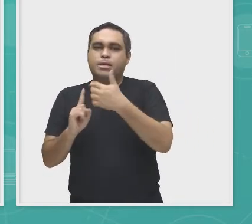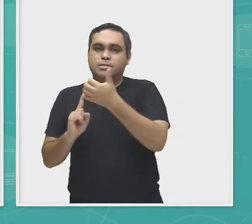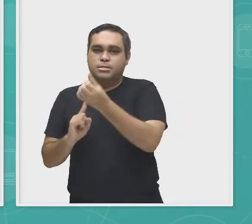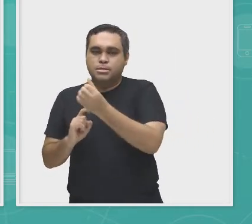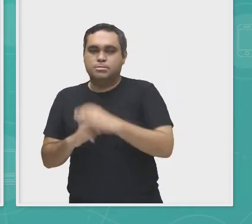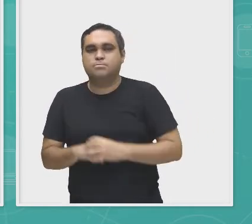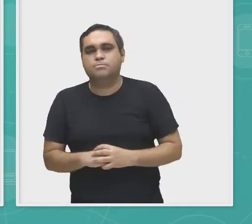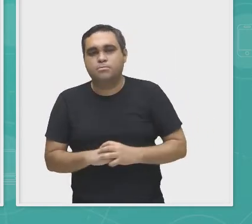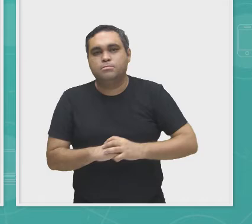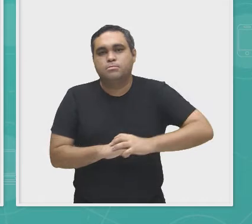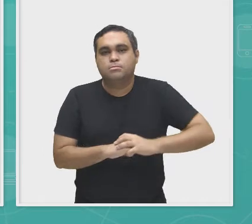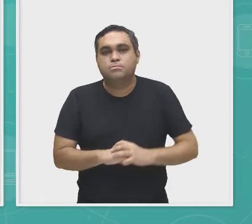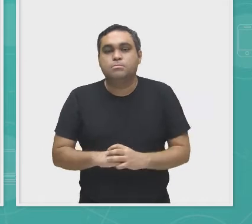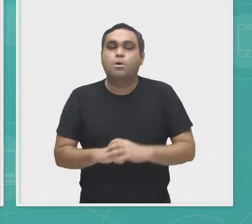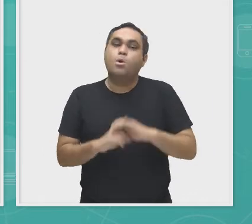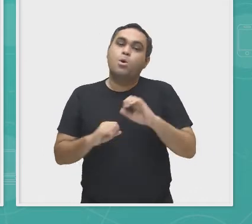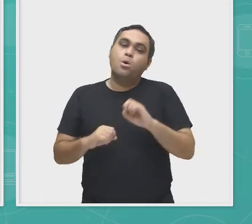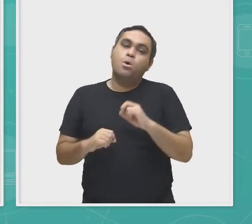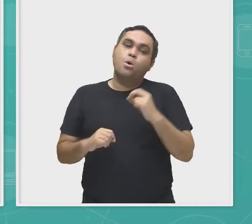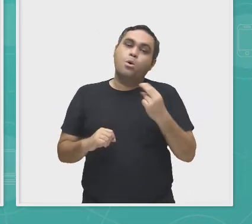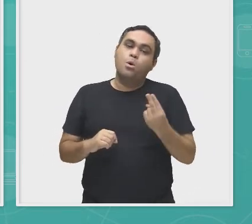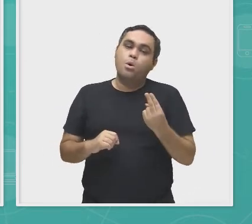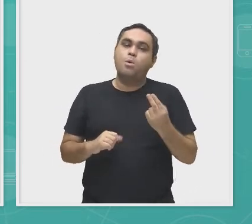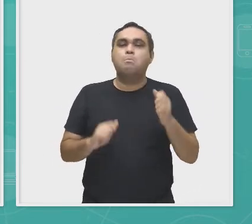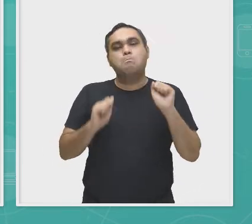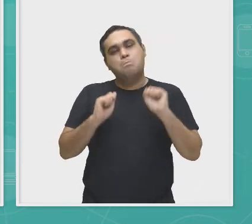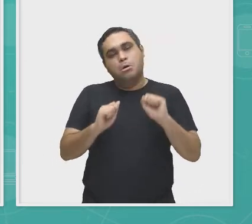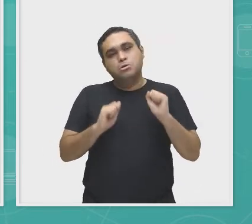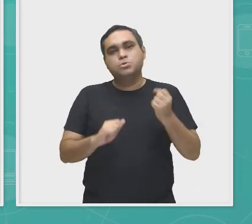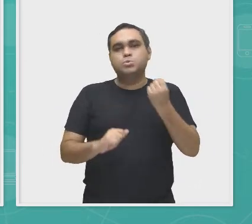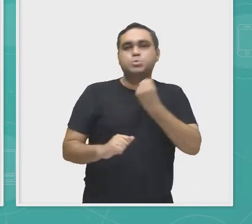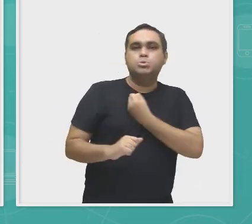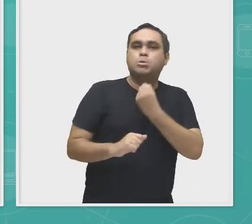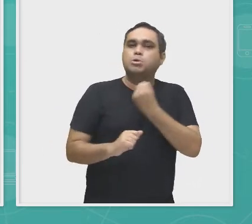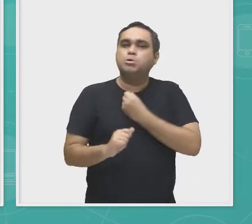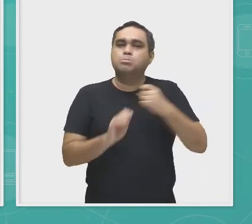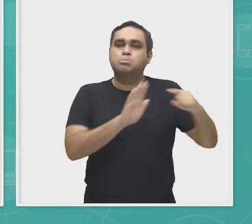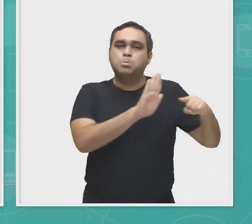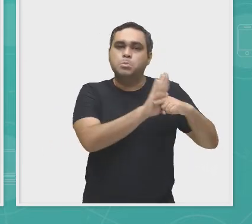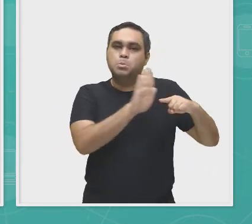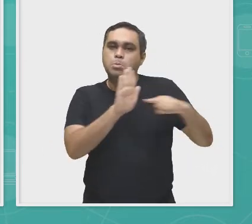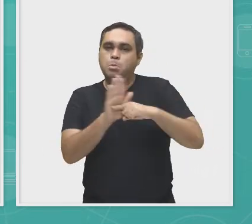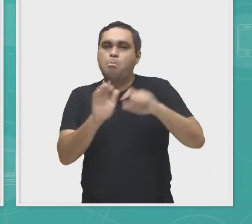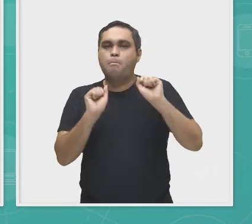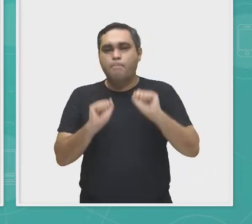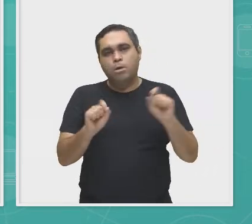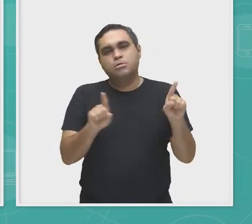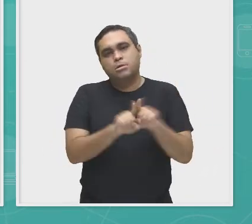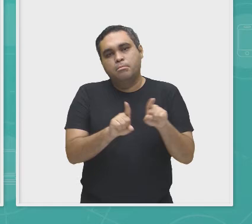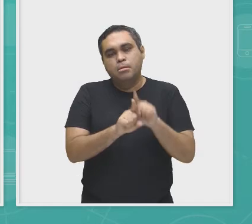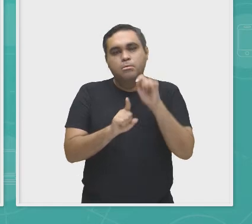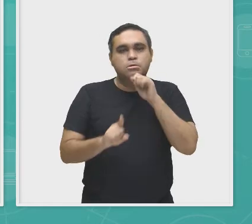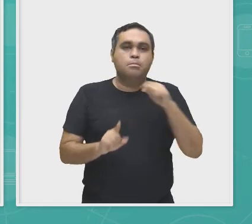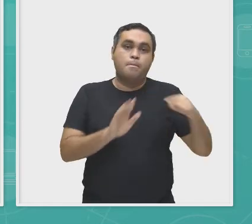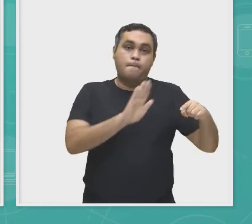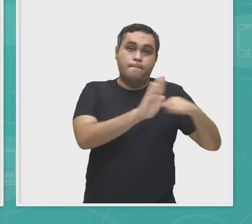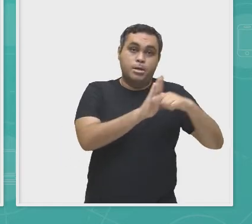Ou eu posso ter dois números com sinais negativos, certo? Menos